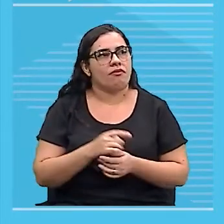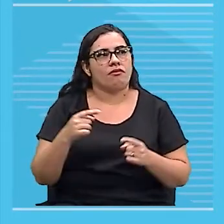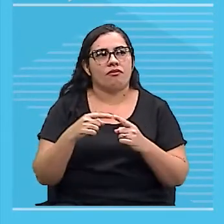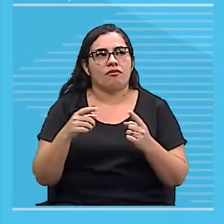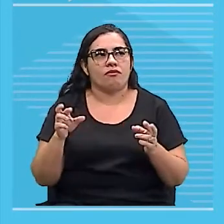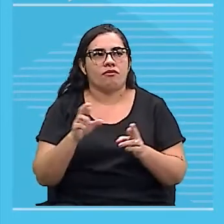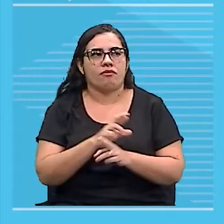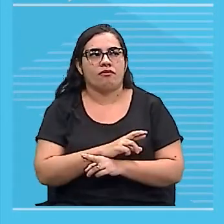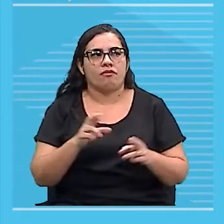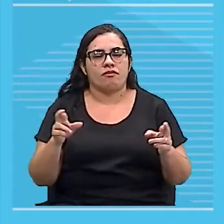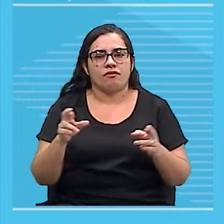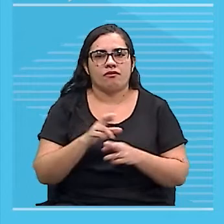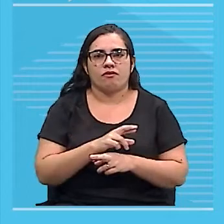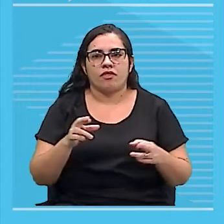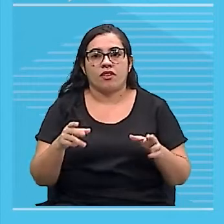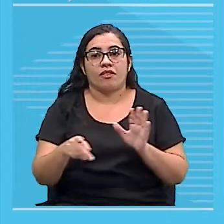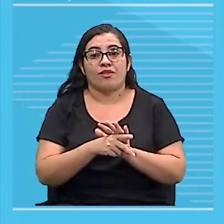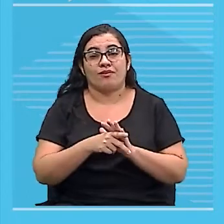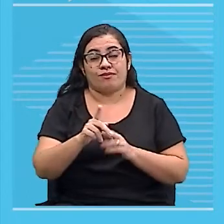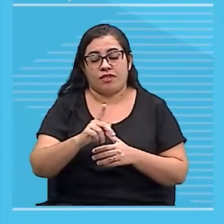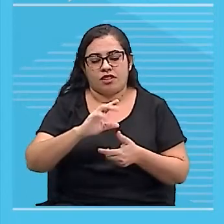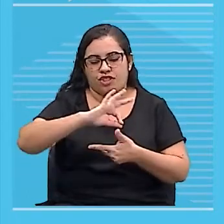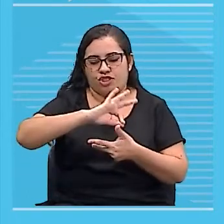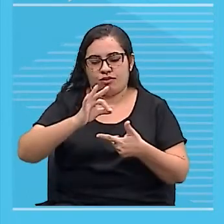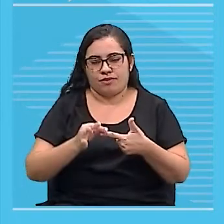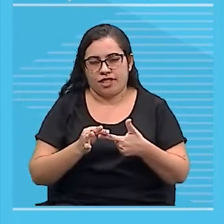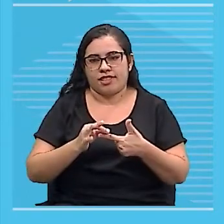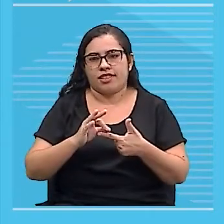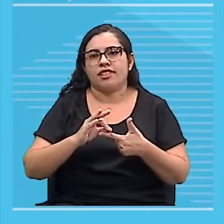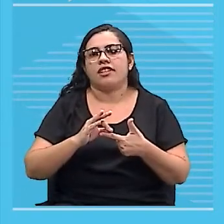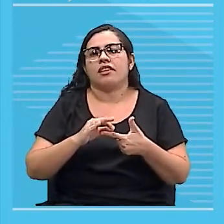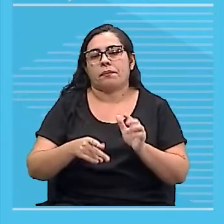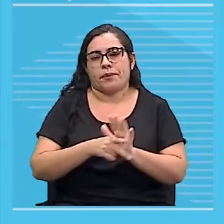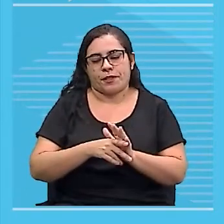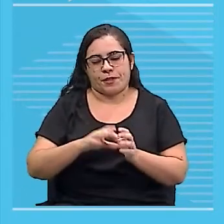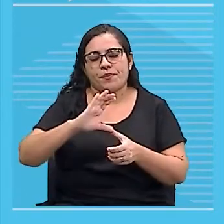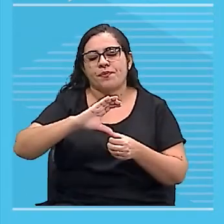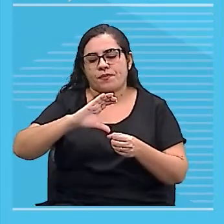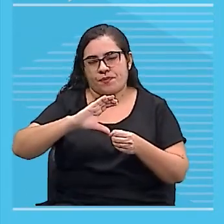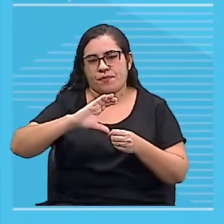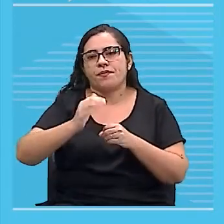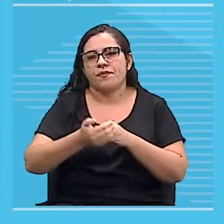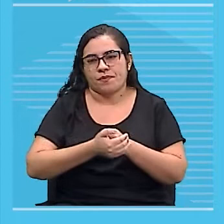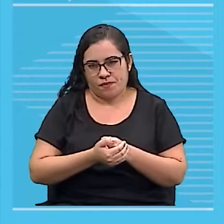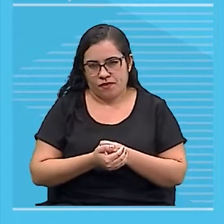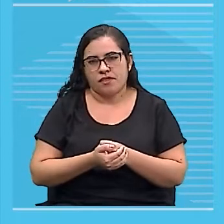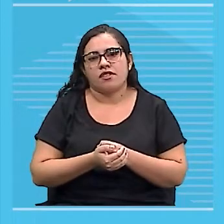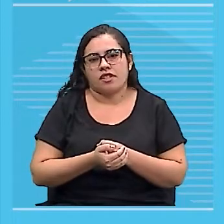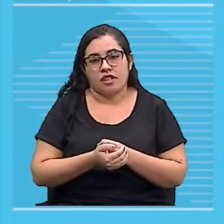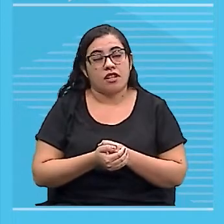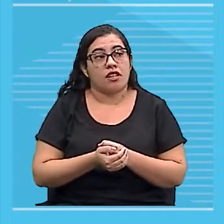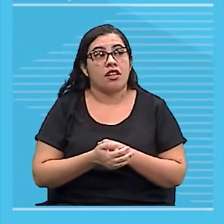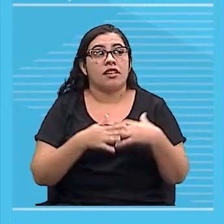Relacionando com a geometria do capacitor. Como eu falei no início da aula, né? Quanto maior